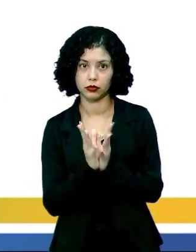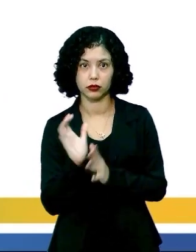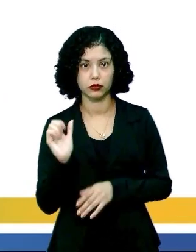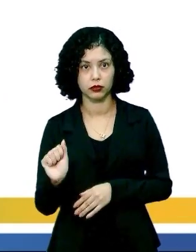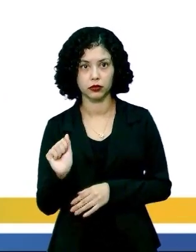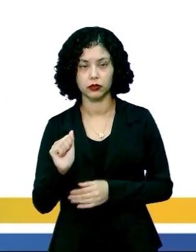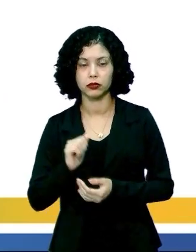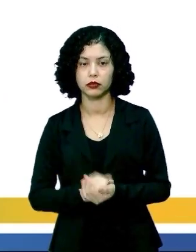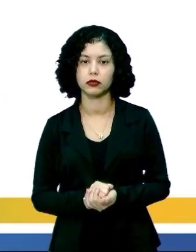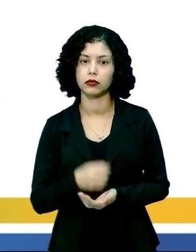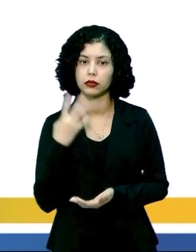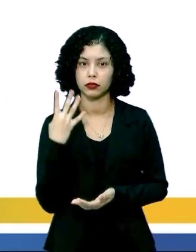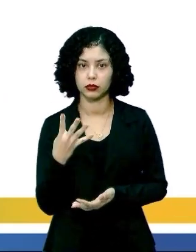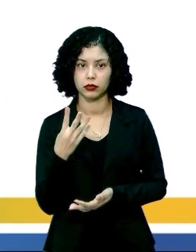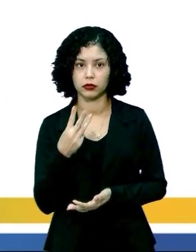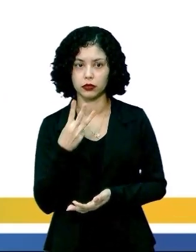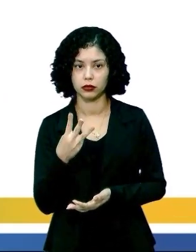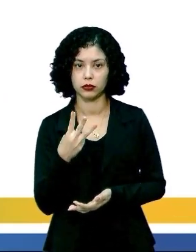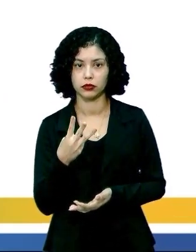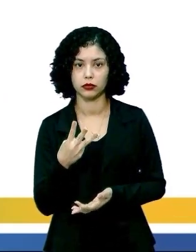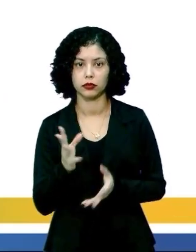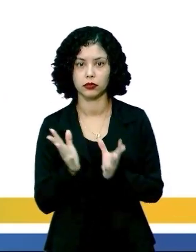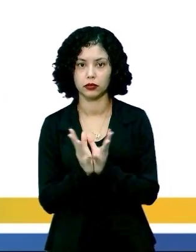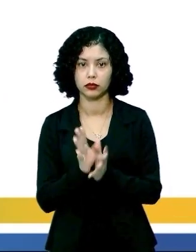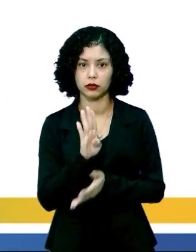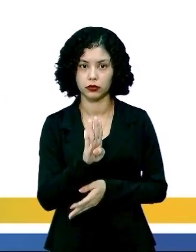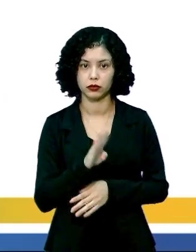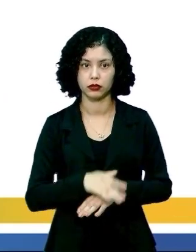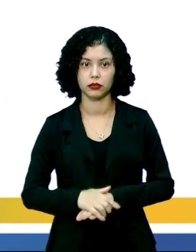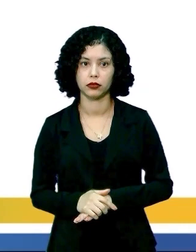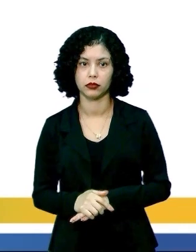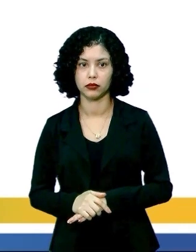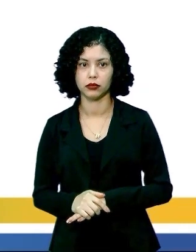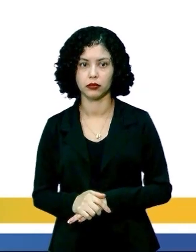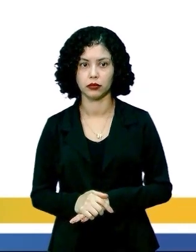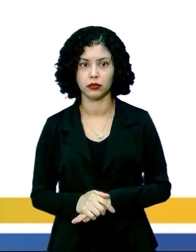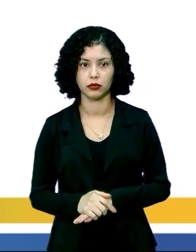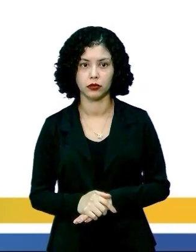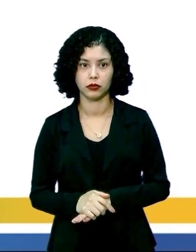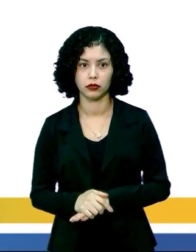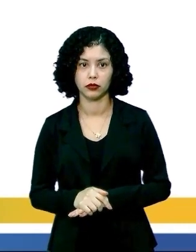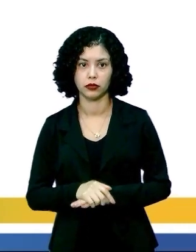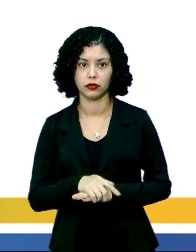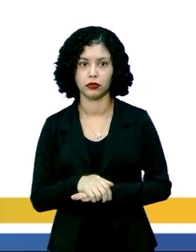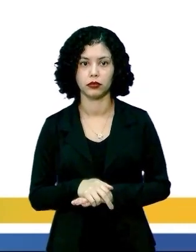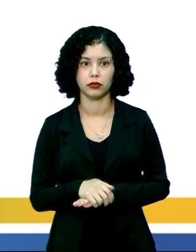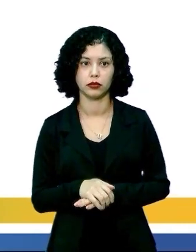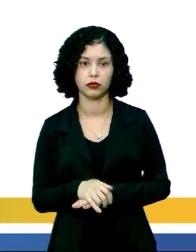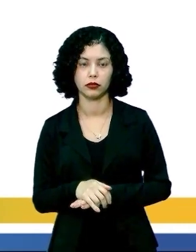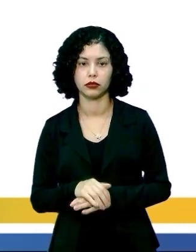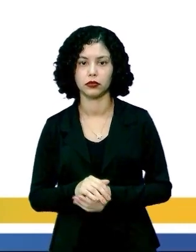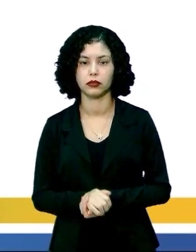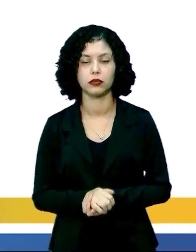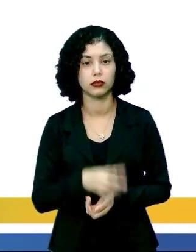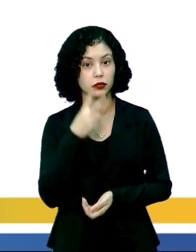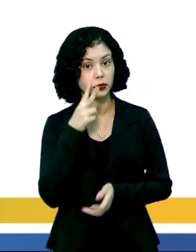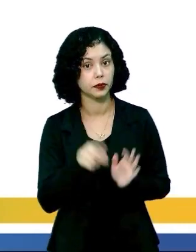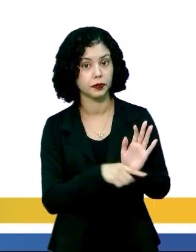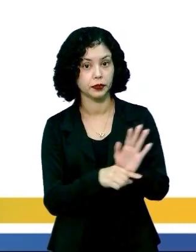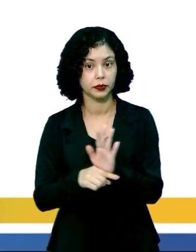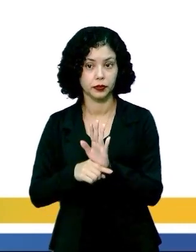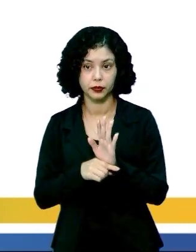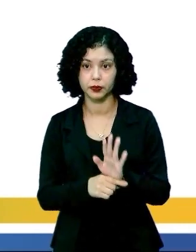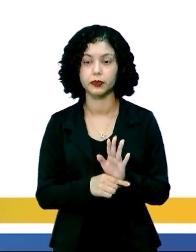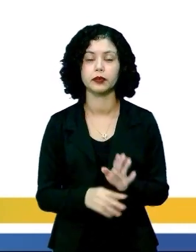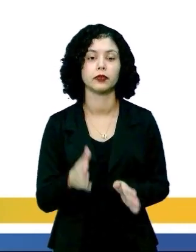A e 3 elementos no conjunto B. Porém, a minha função está mostrando, ó,